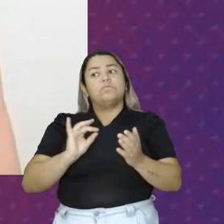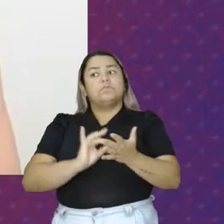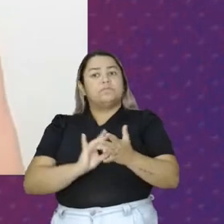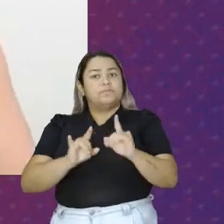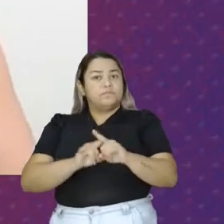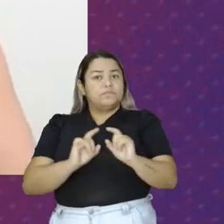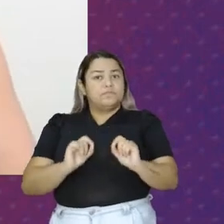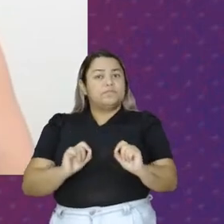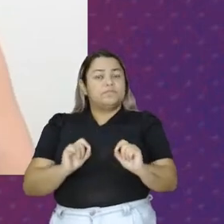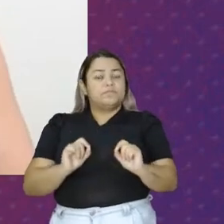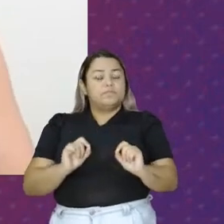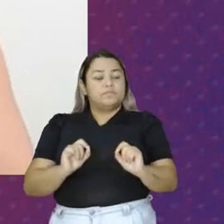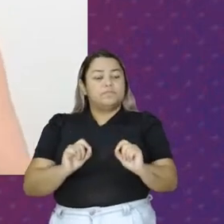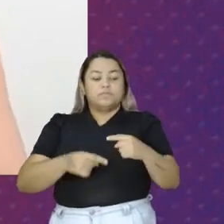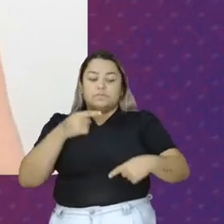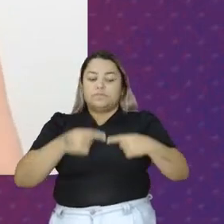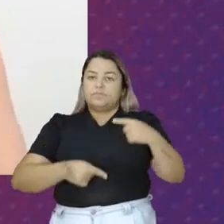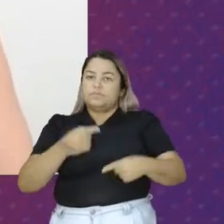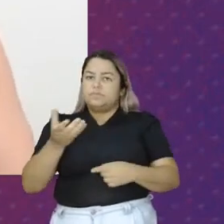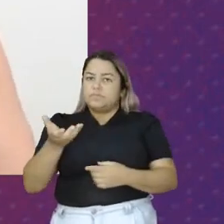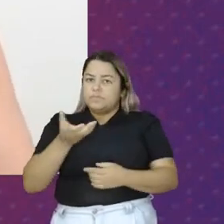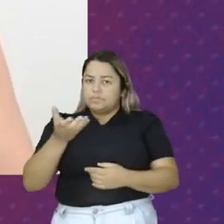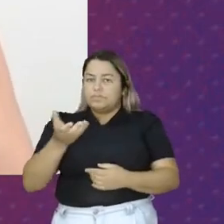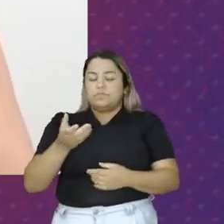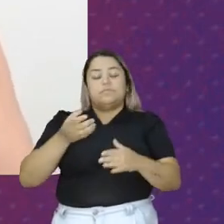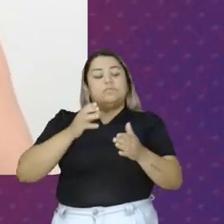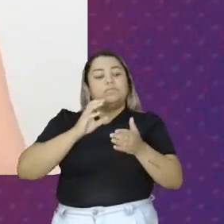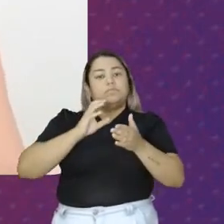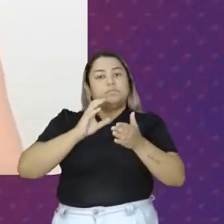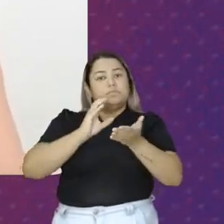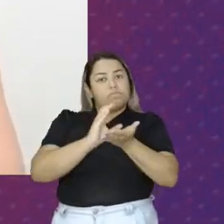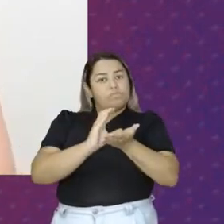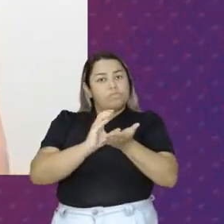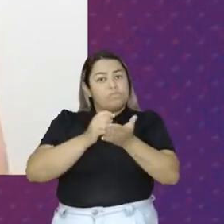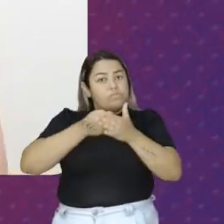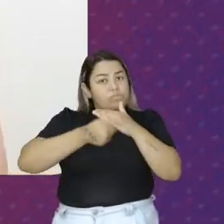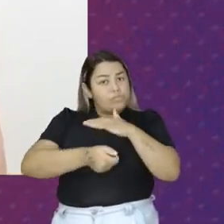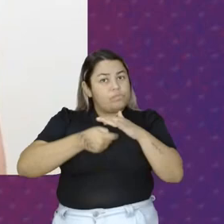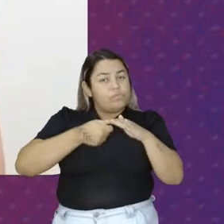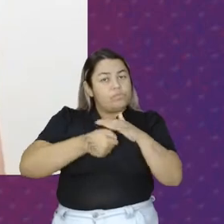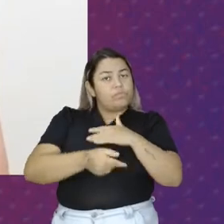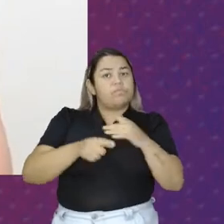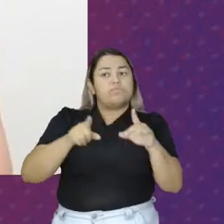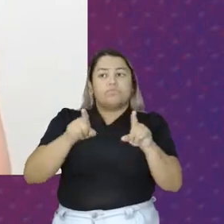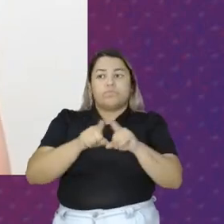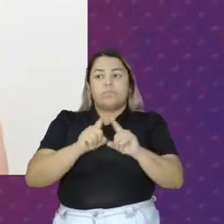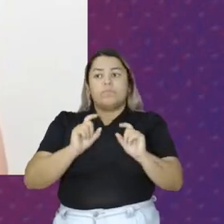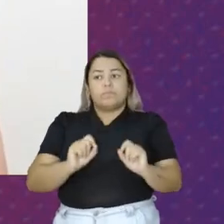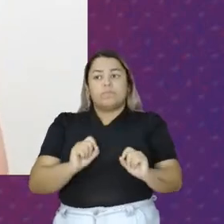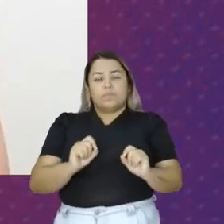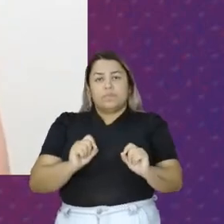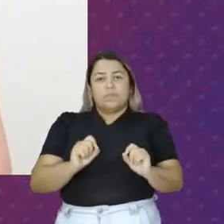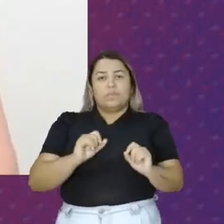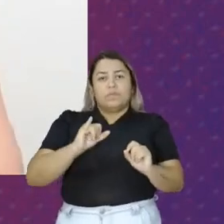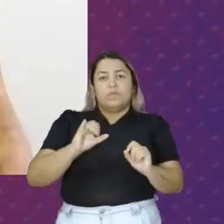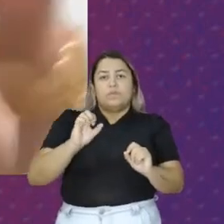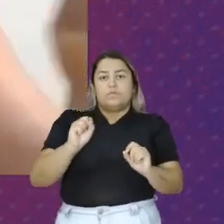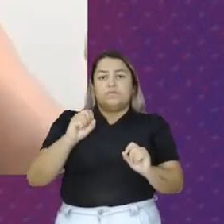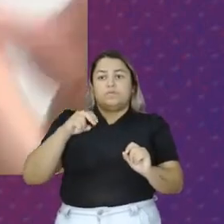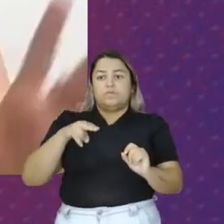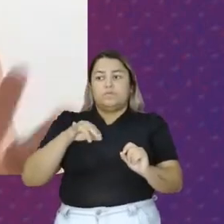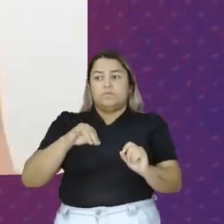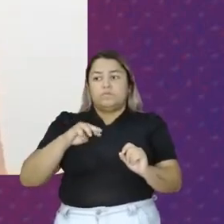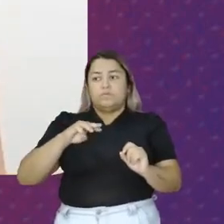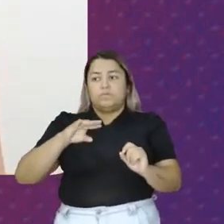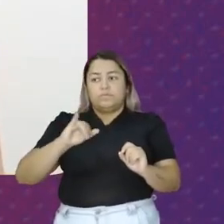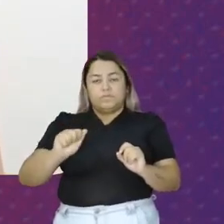Queremos financiamento, queremos cotas, enquanto não houver uma situação de isonomia proporcional